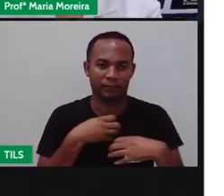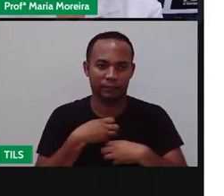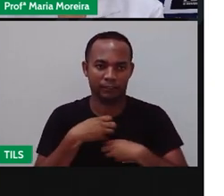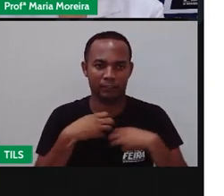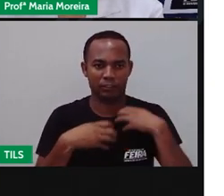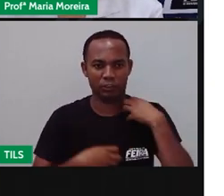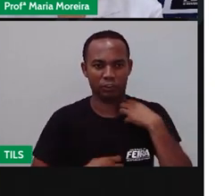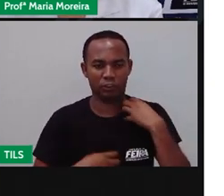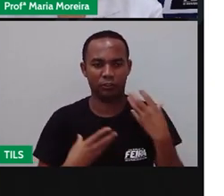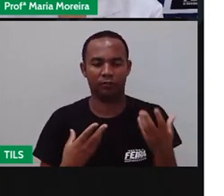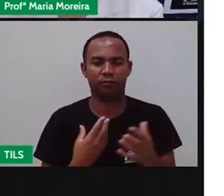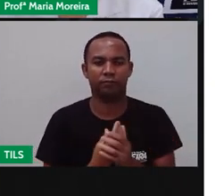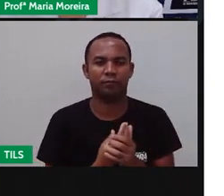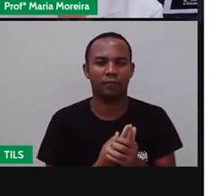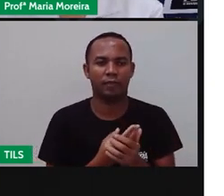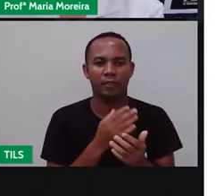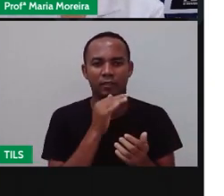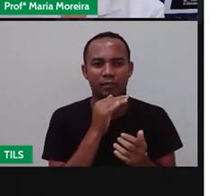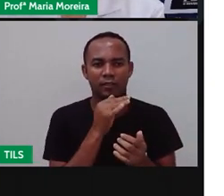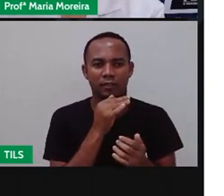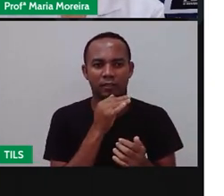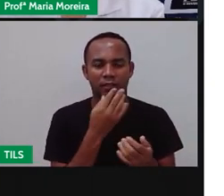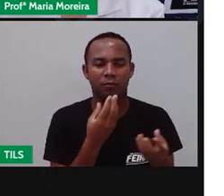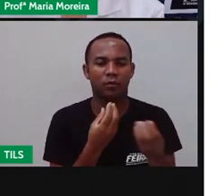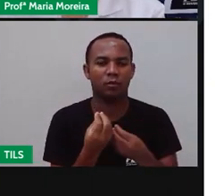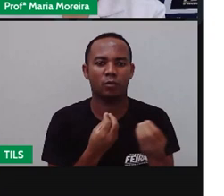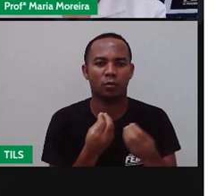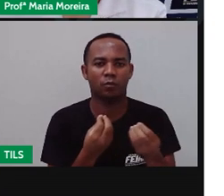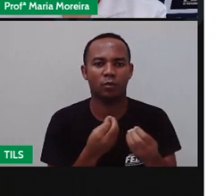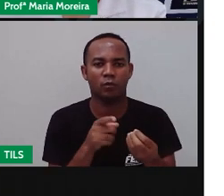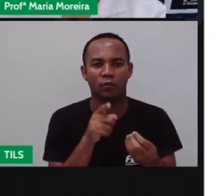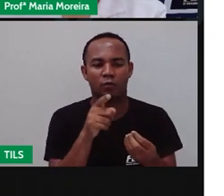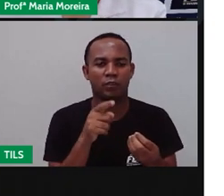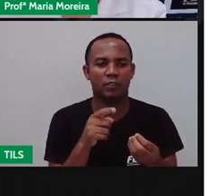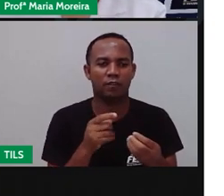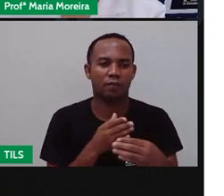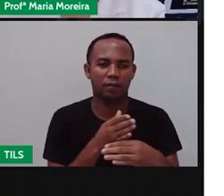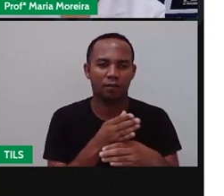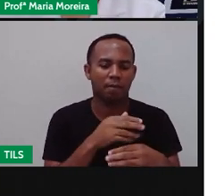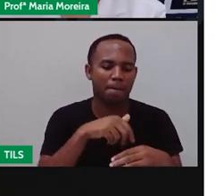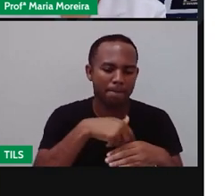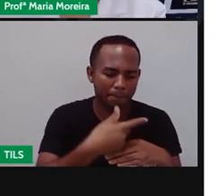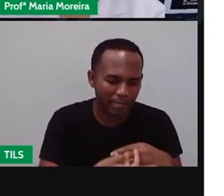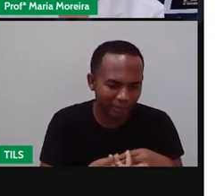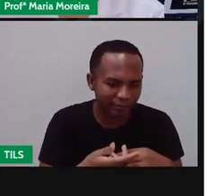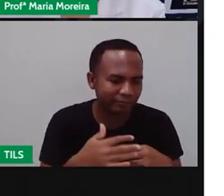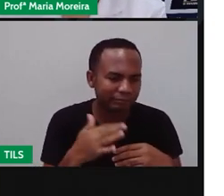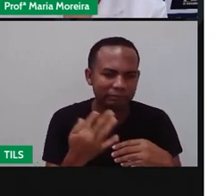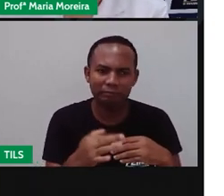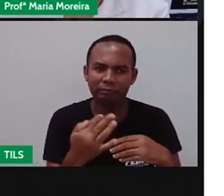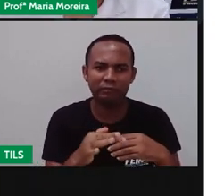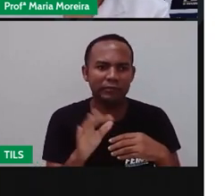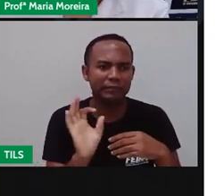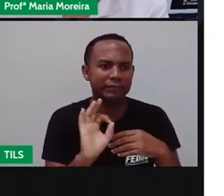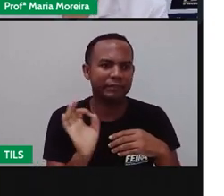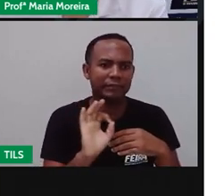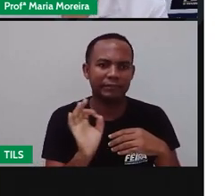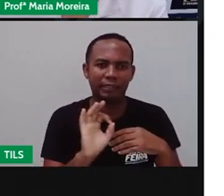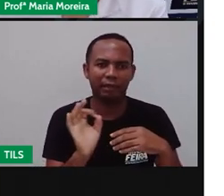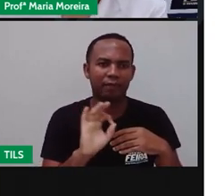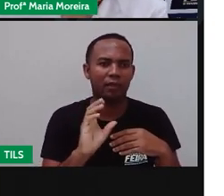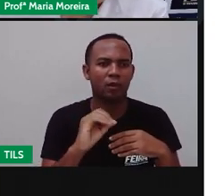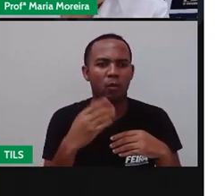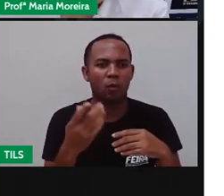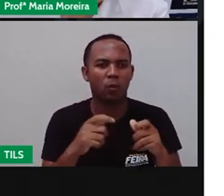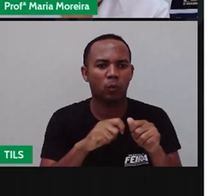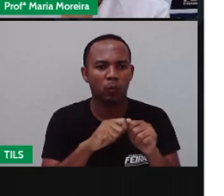a gente não tem tato, né? E aí a gente iria se machucar, cair, quebrar alguma coisa, iria sentir dores, por exemplo,